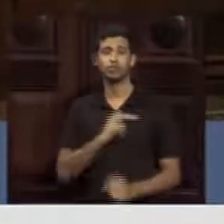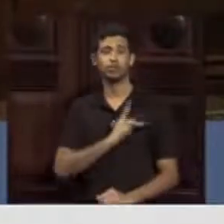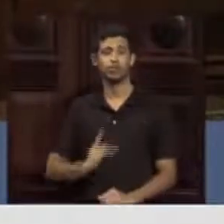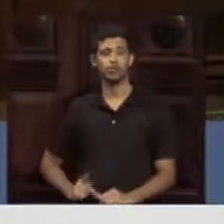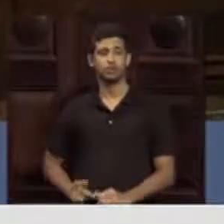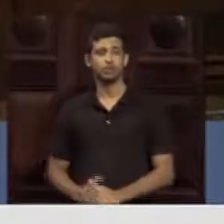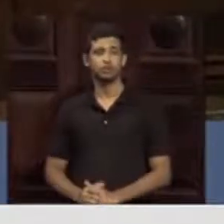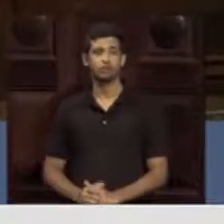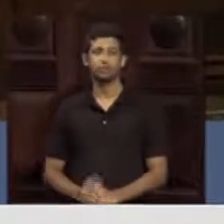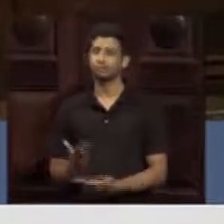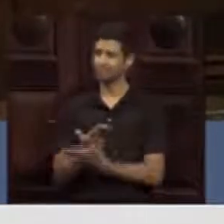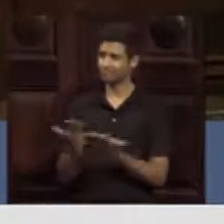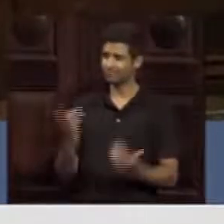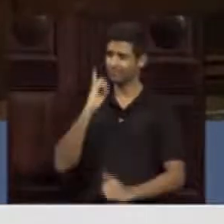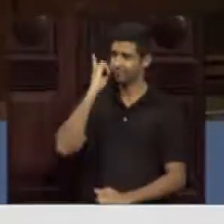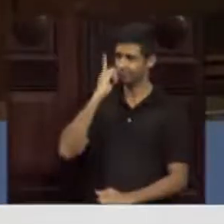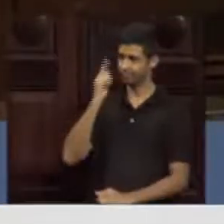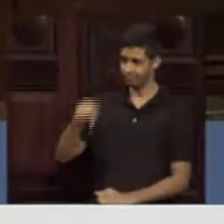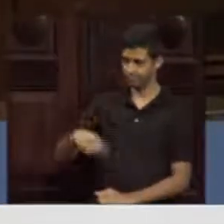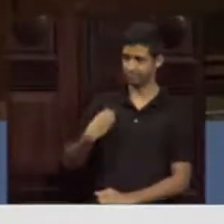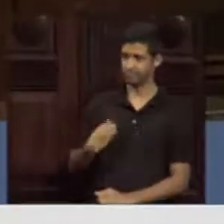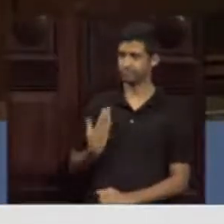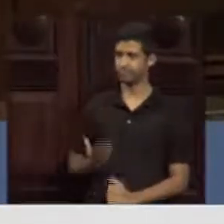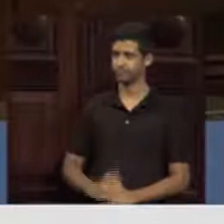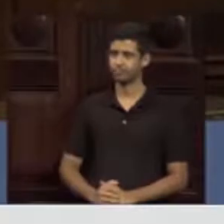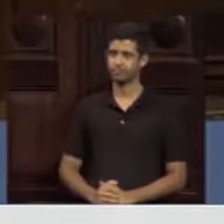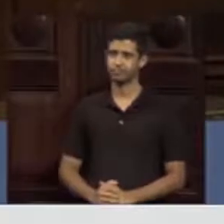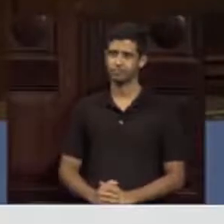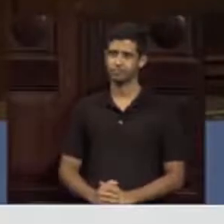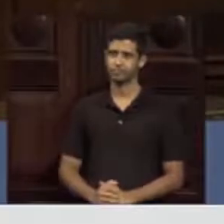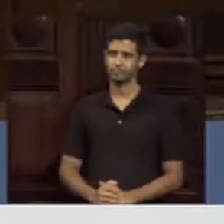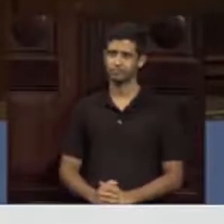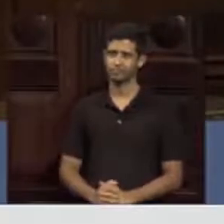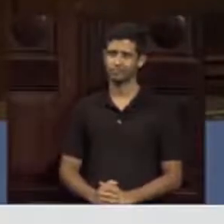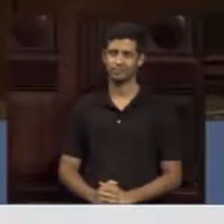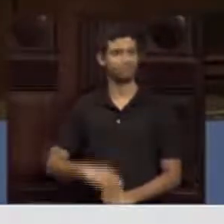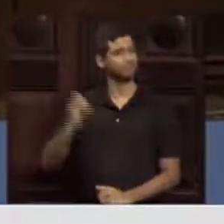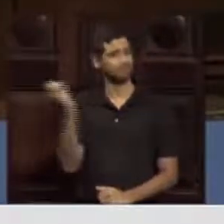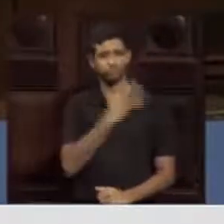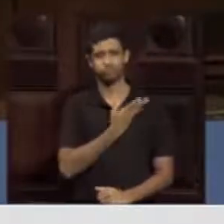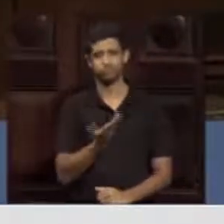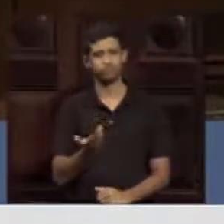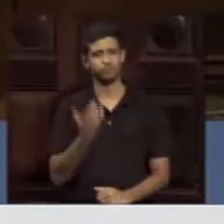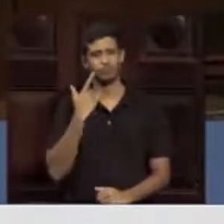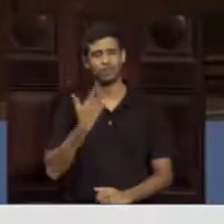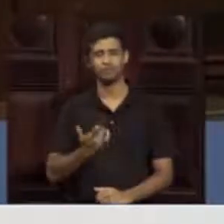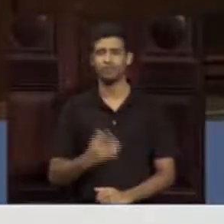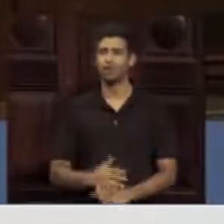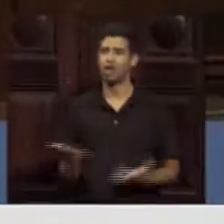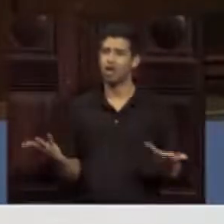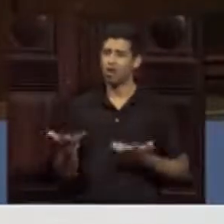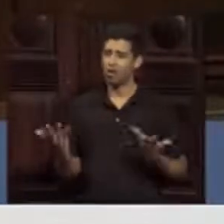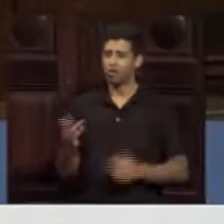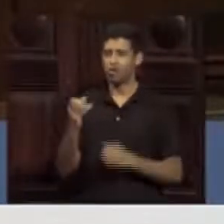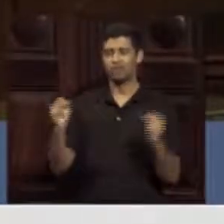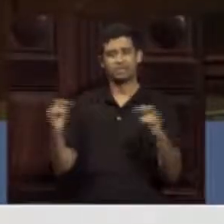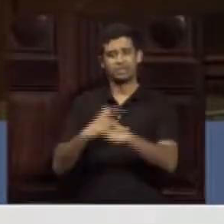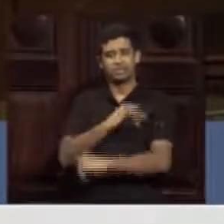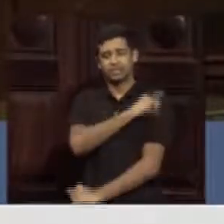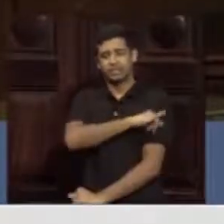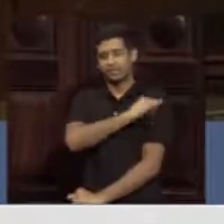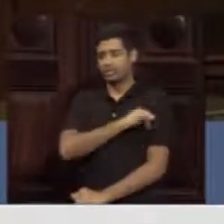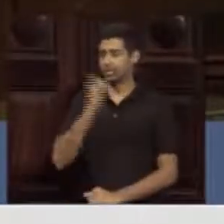presidente, senhoras e senhores deputados, que absurdo o que se passa hoje na cidade do Rio de